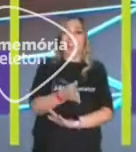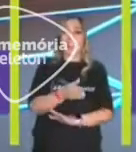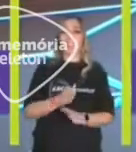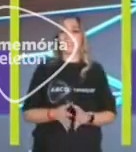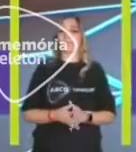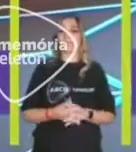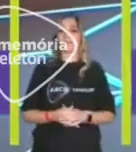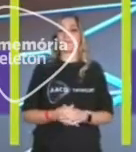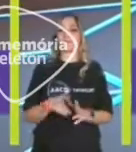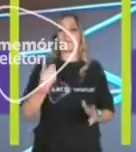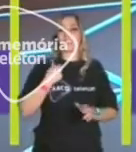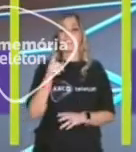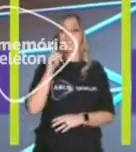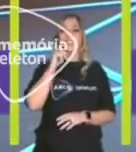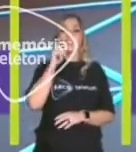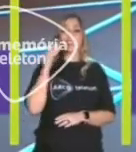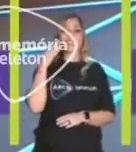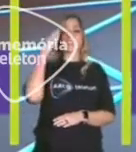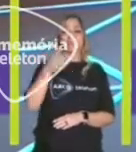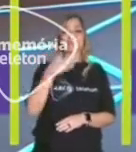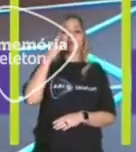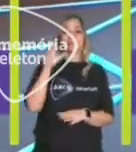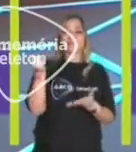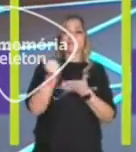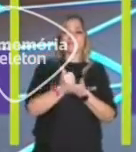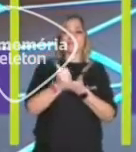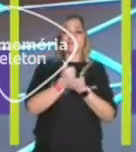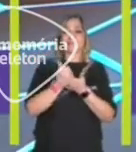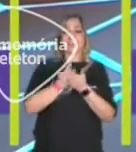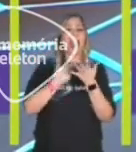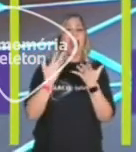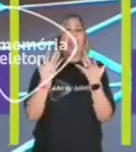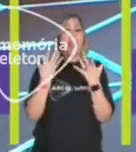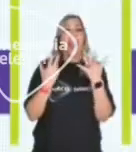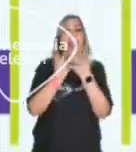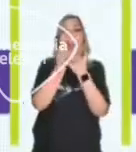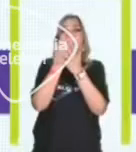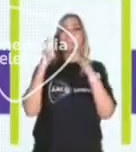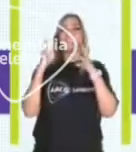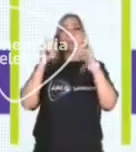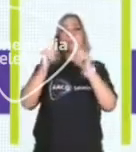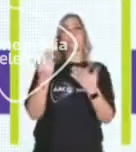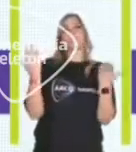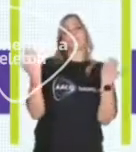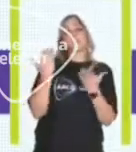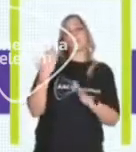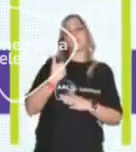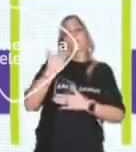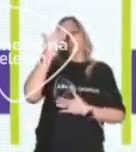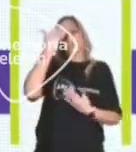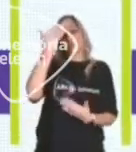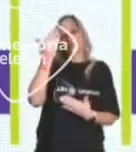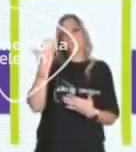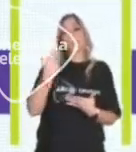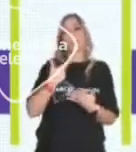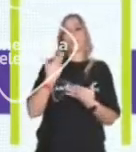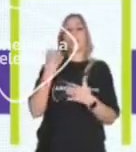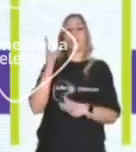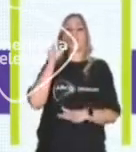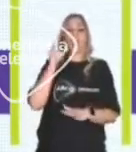eu todo dia tá lá então cuidado também os nossos colaboradores que Fazem